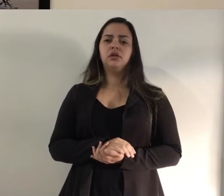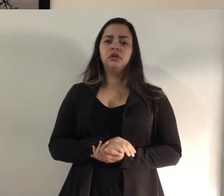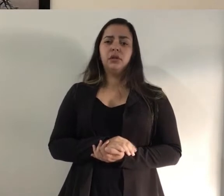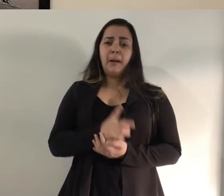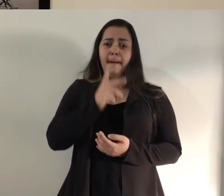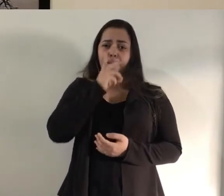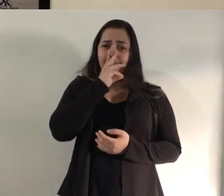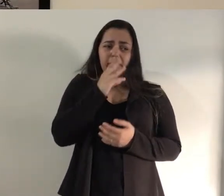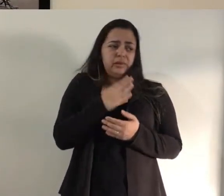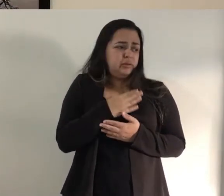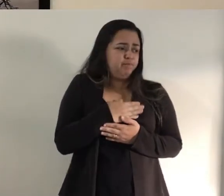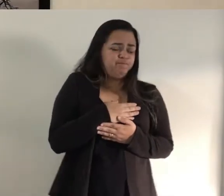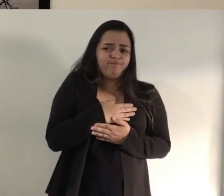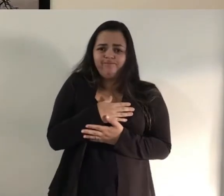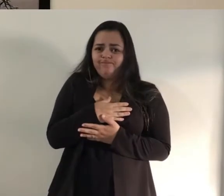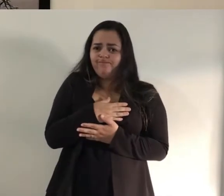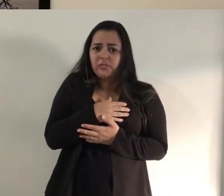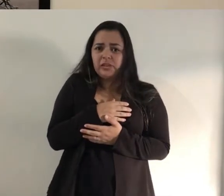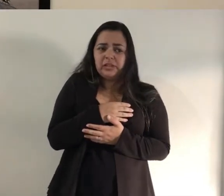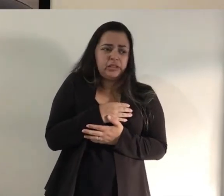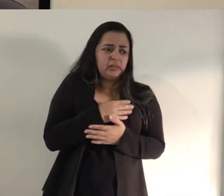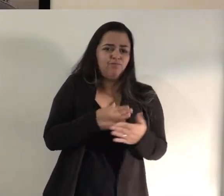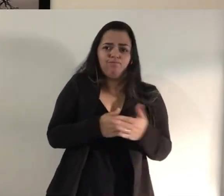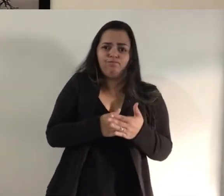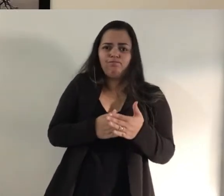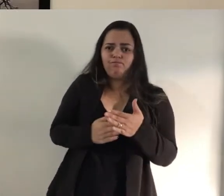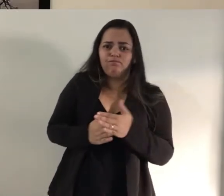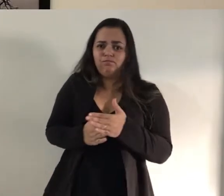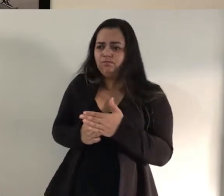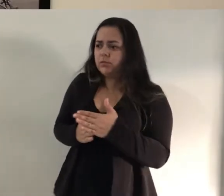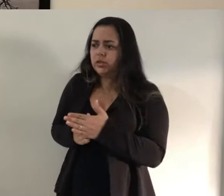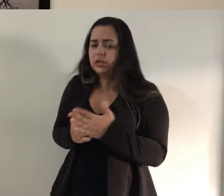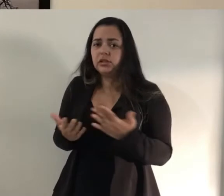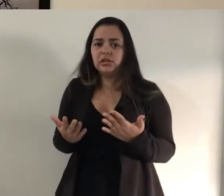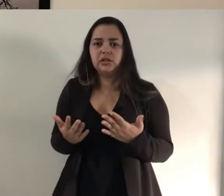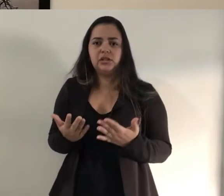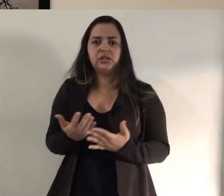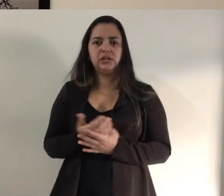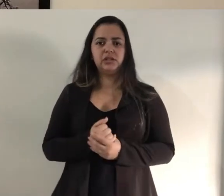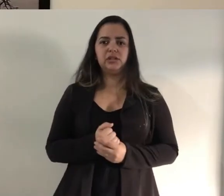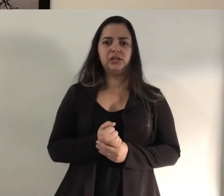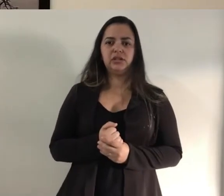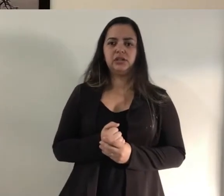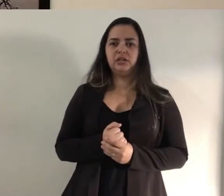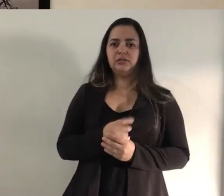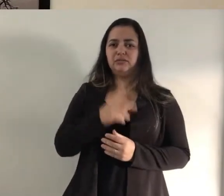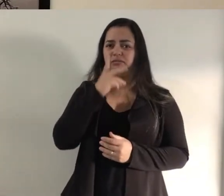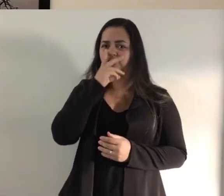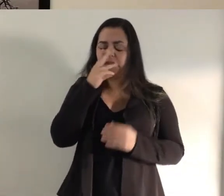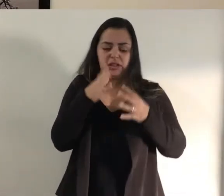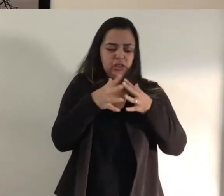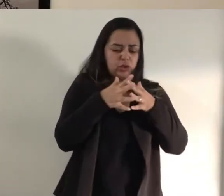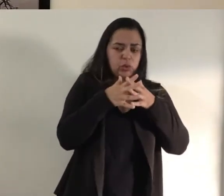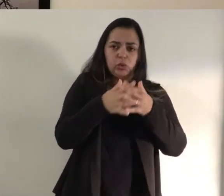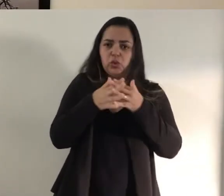poder sair, sem poder resolver tantas coisas, sem ter direcionamento. Essa palavra